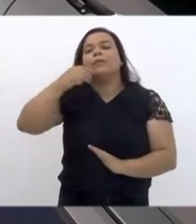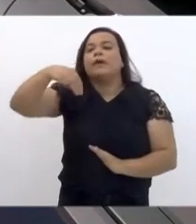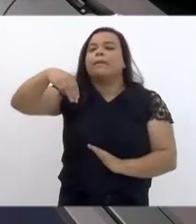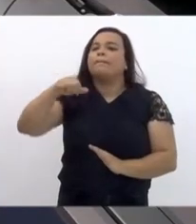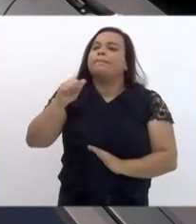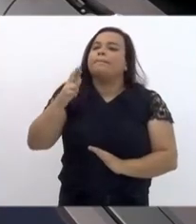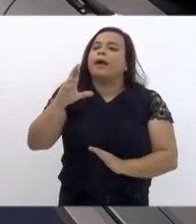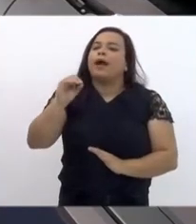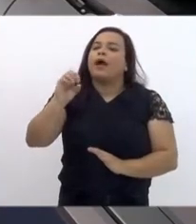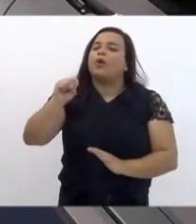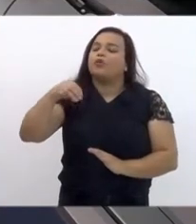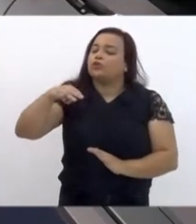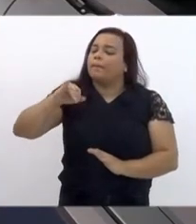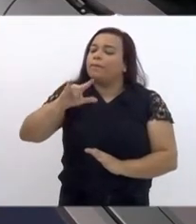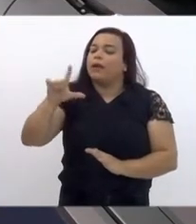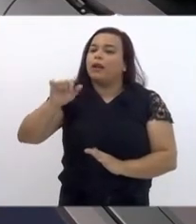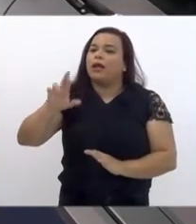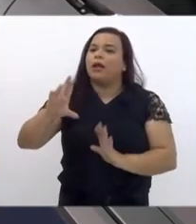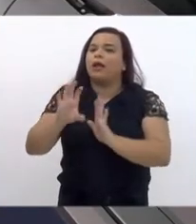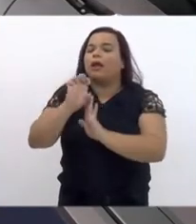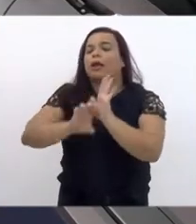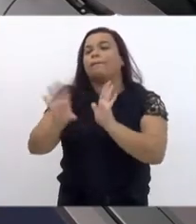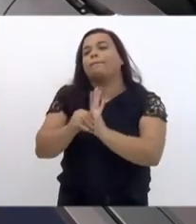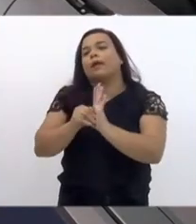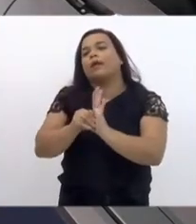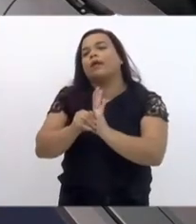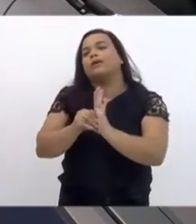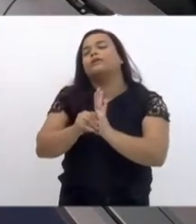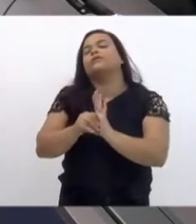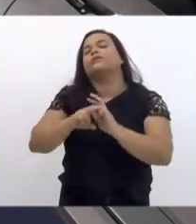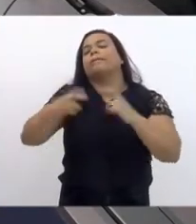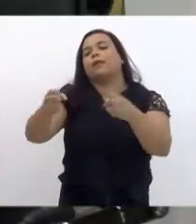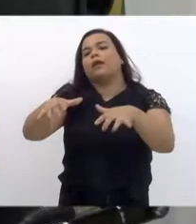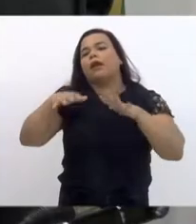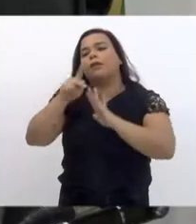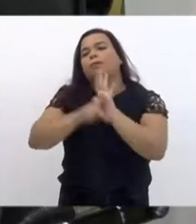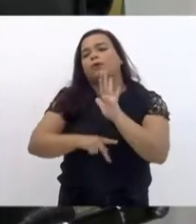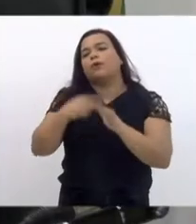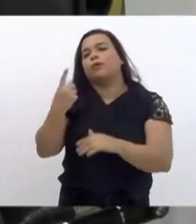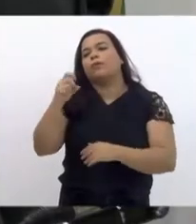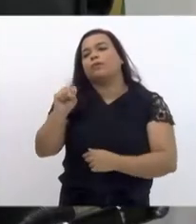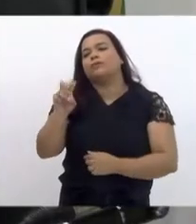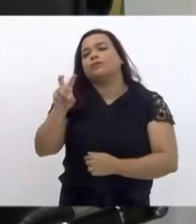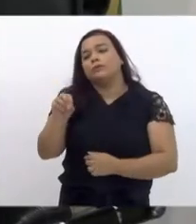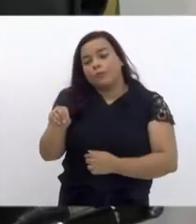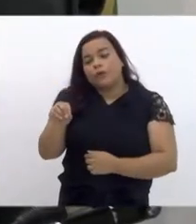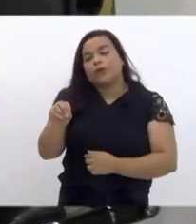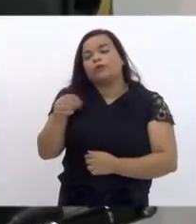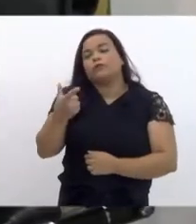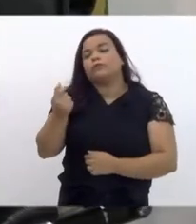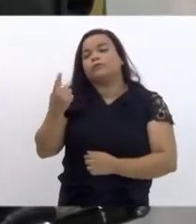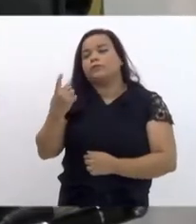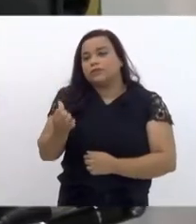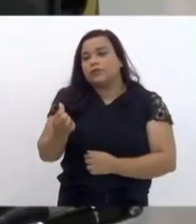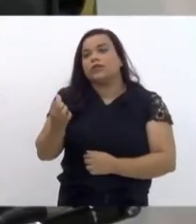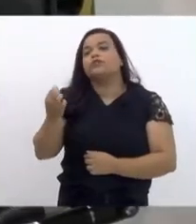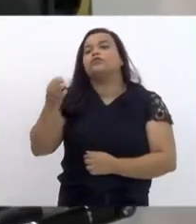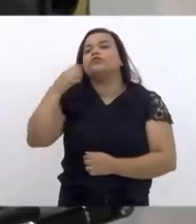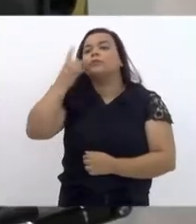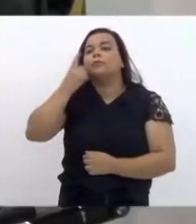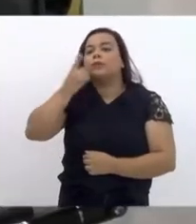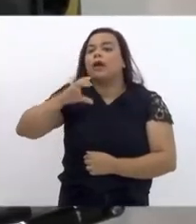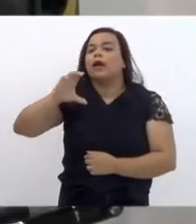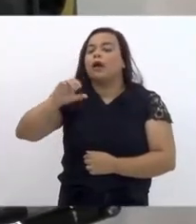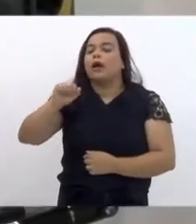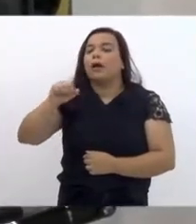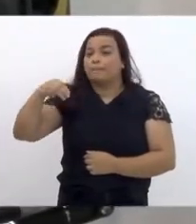relator. Emendas de plenário ao projeto de lei 1855/2016, doutoria do deputado Carlos Mink, parecer é favorável à emenda 2 e